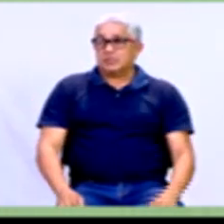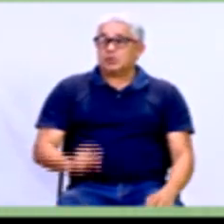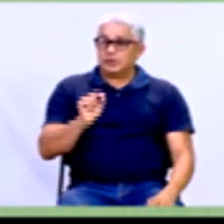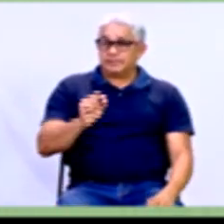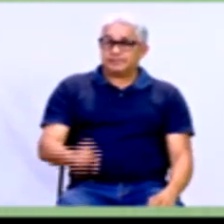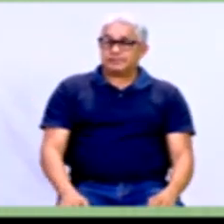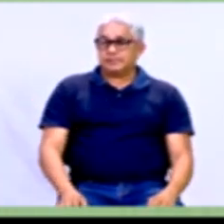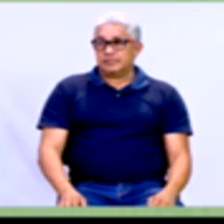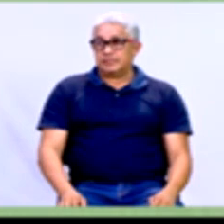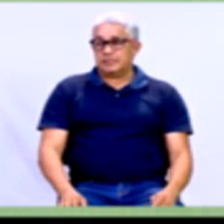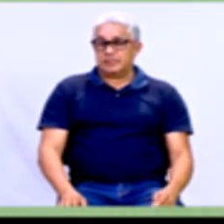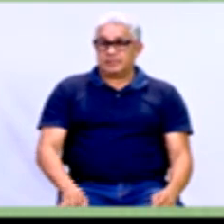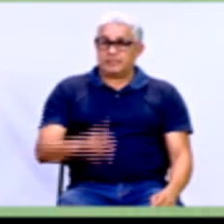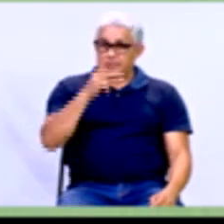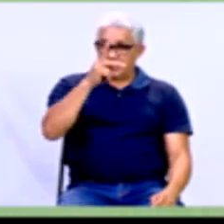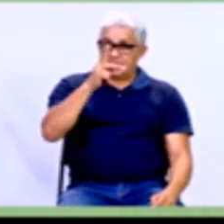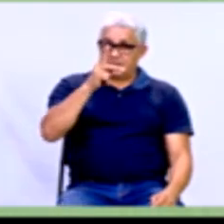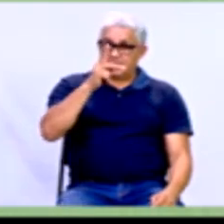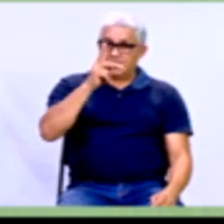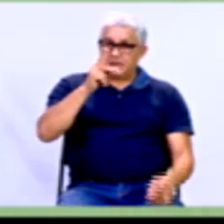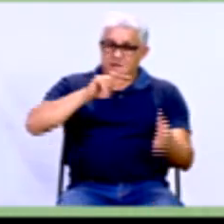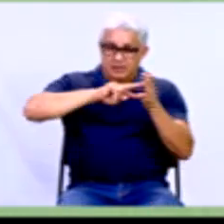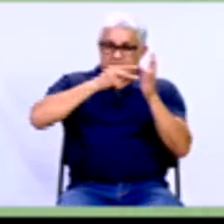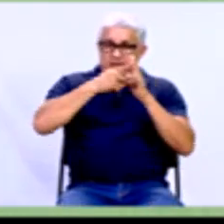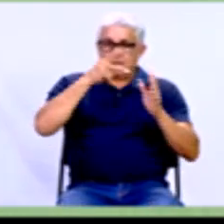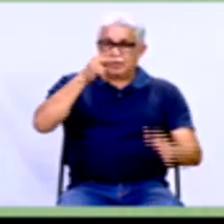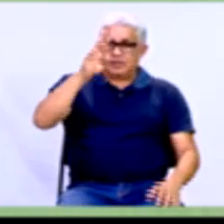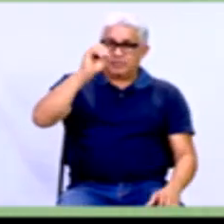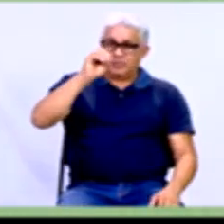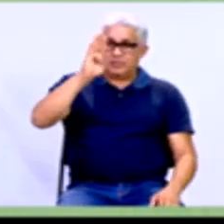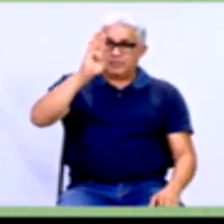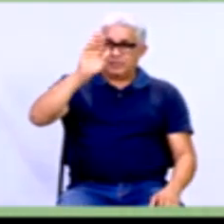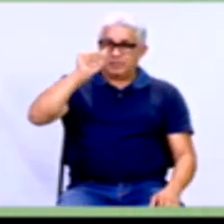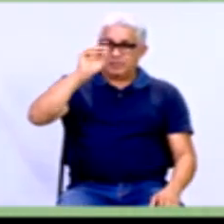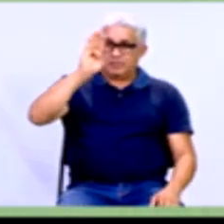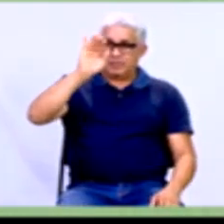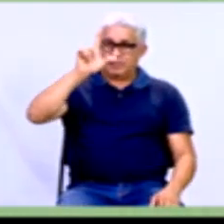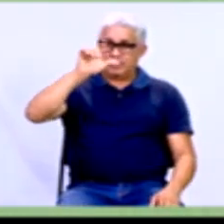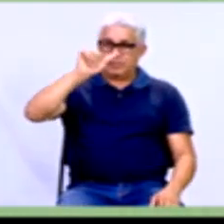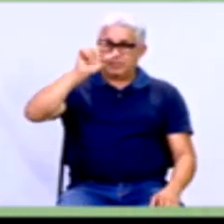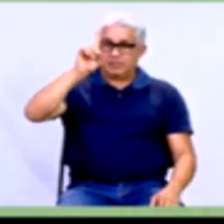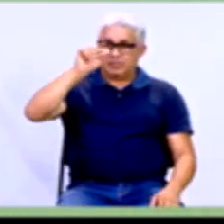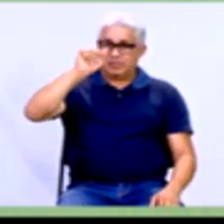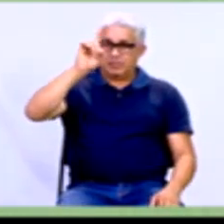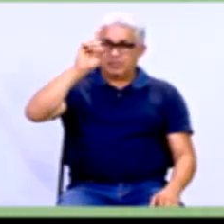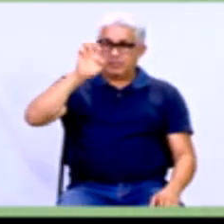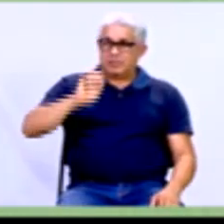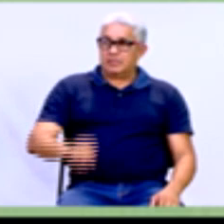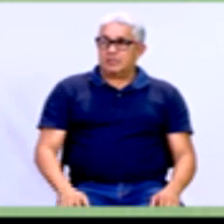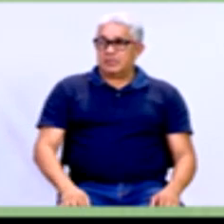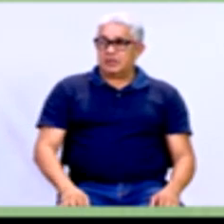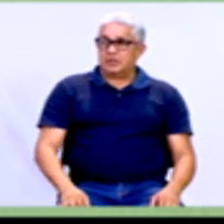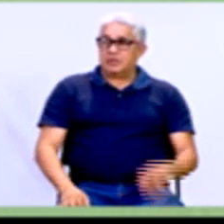quê? Que a probabilidade é 4 divididos por 6. Então, a gente tem que a probabilidade é